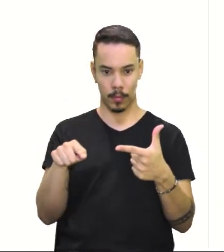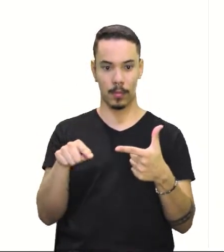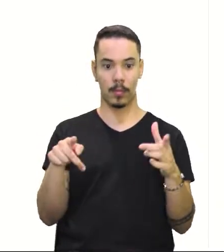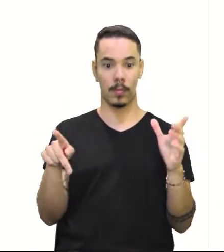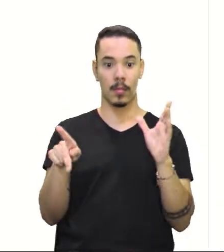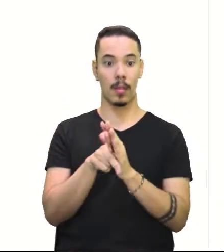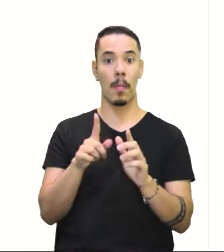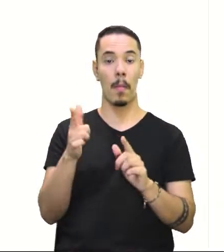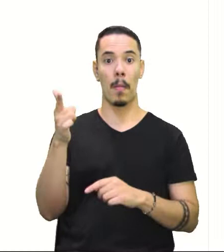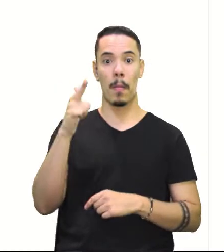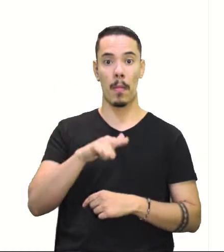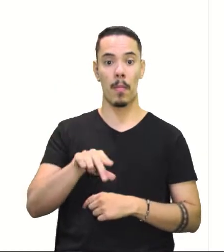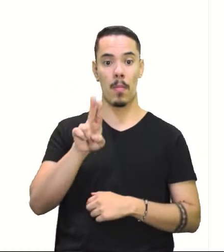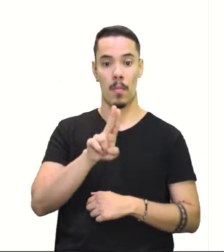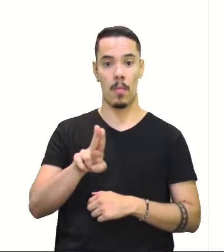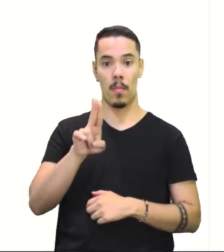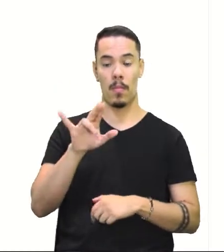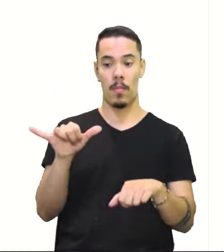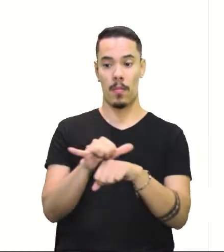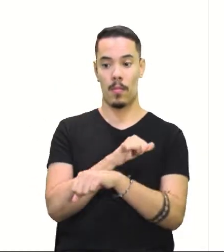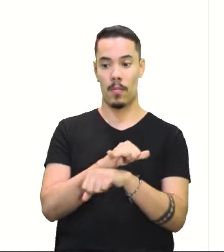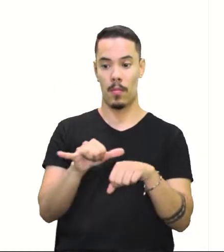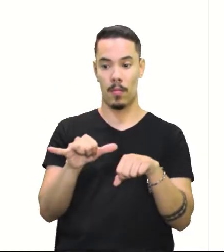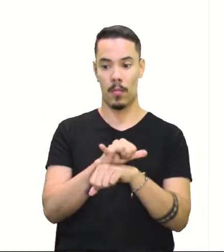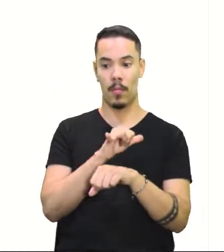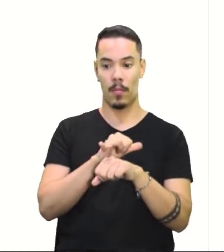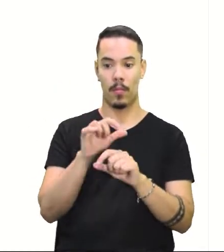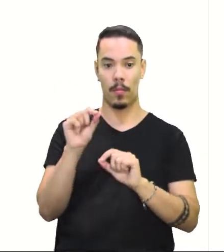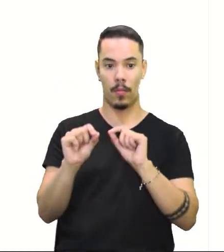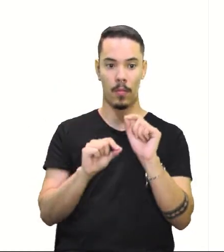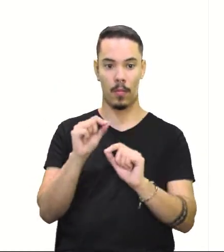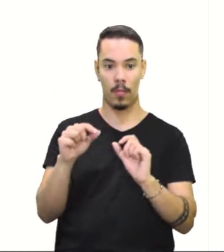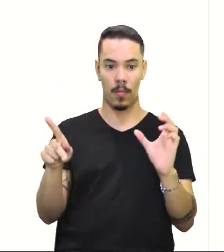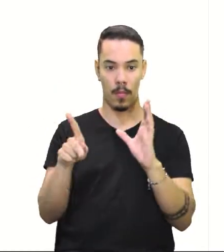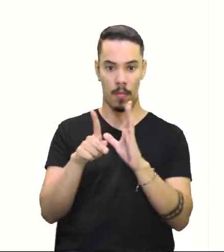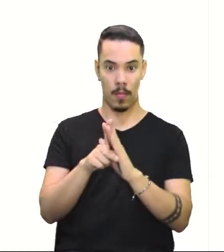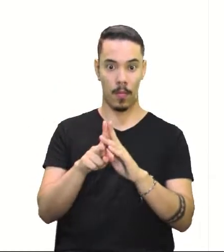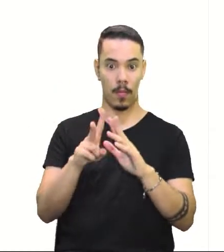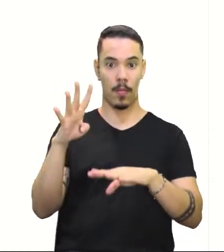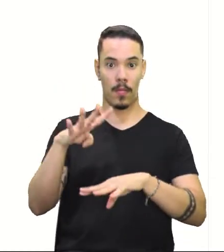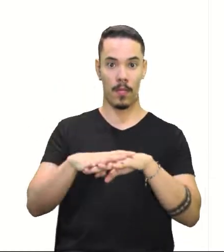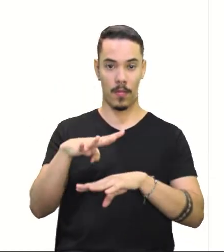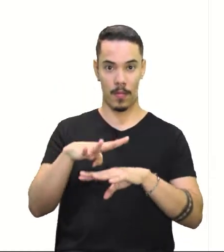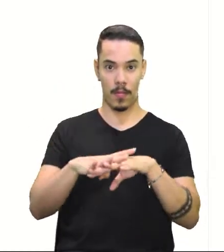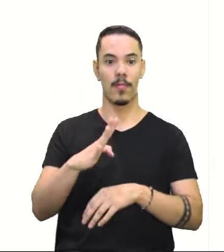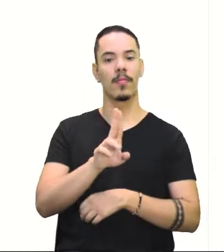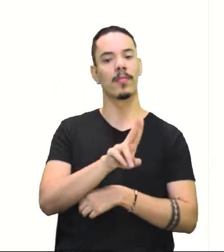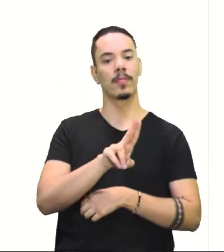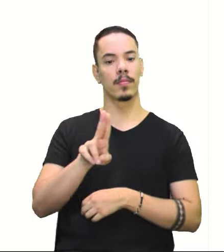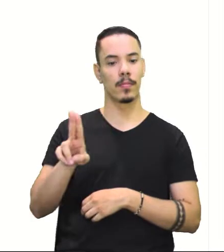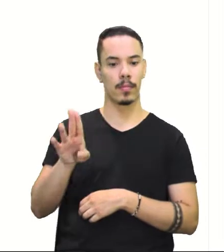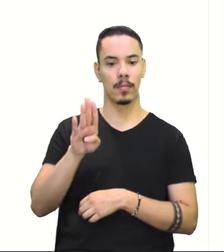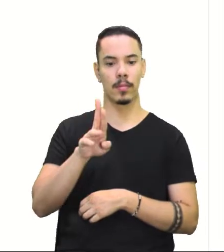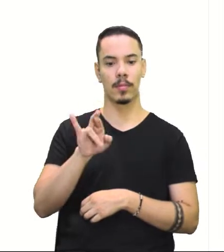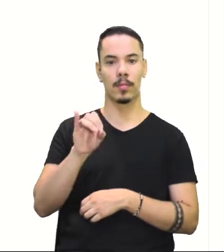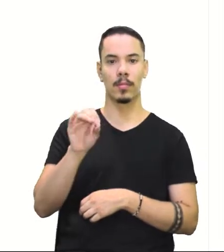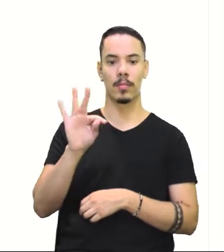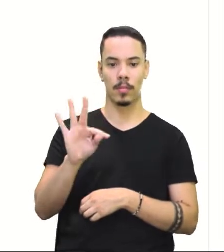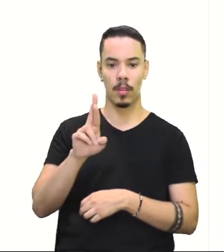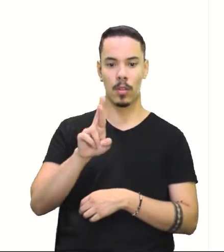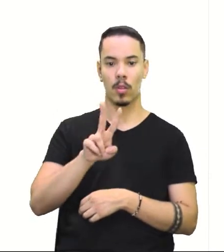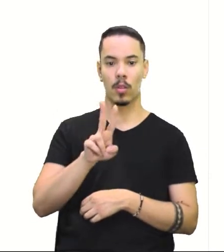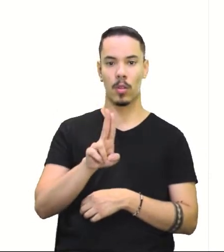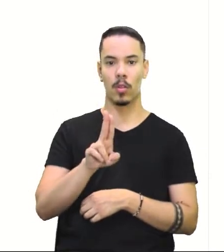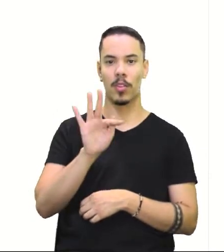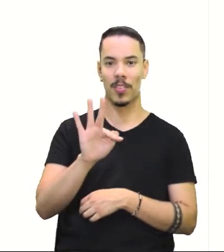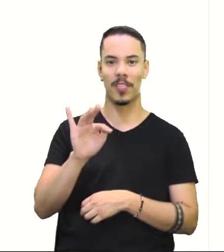que usando uma técnica trabalhada por um matemático conhecido como Brioff-Ruffini. Ai, coisa